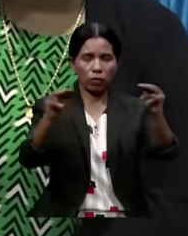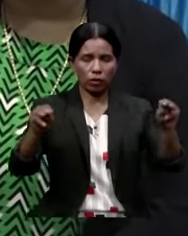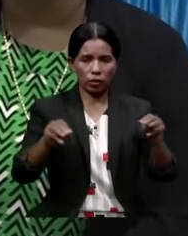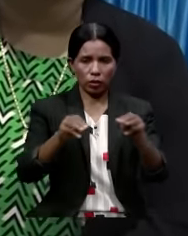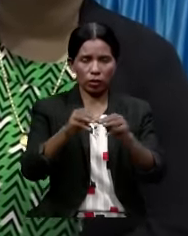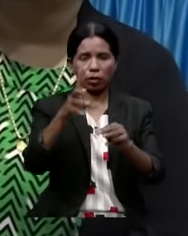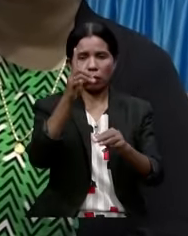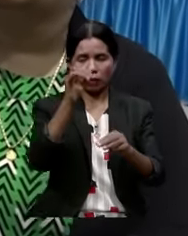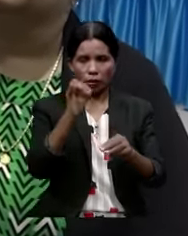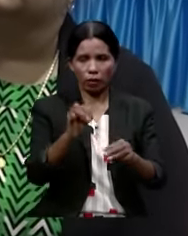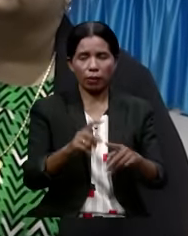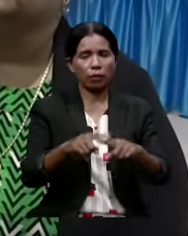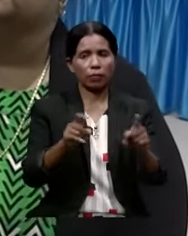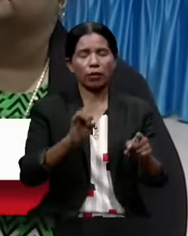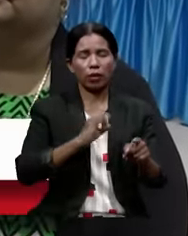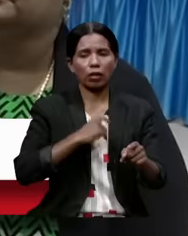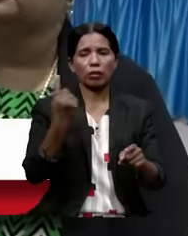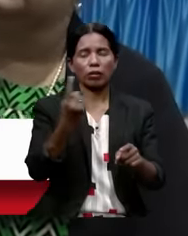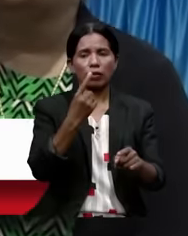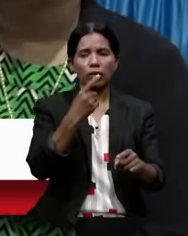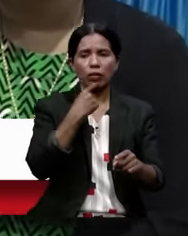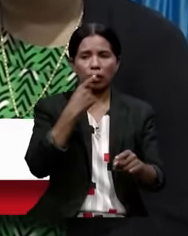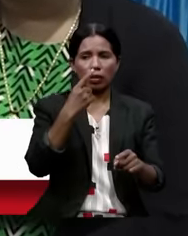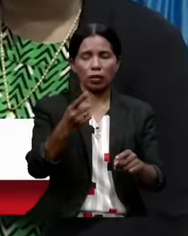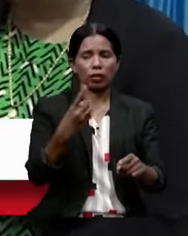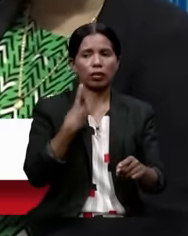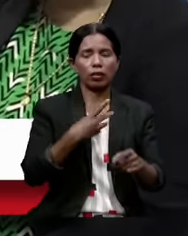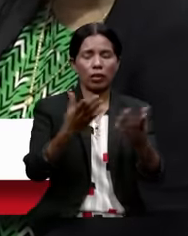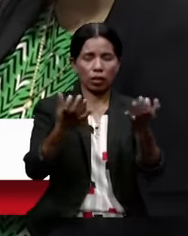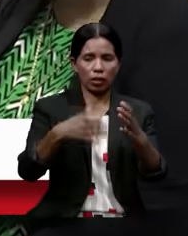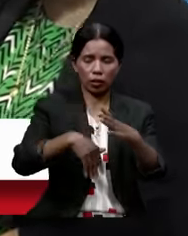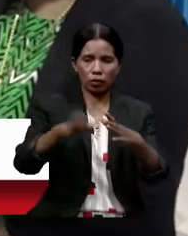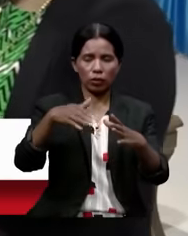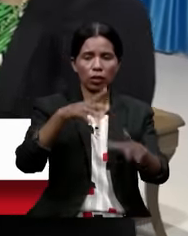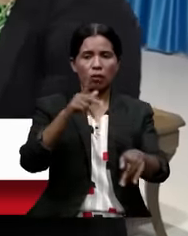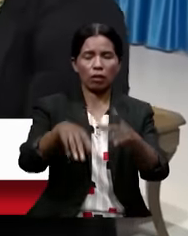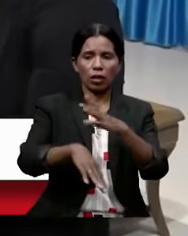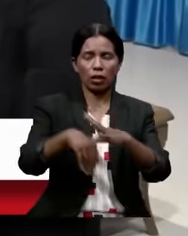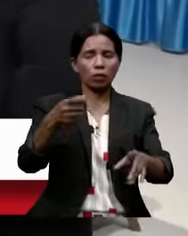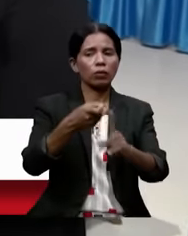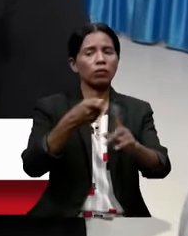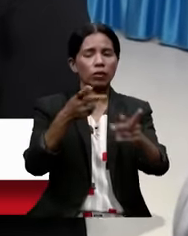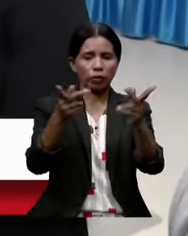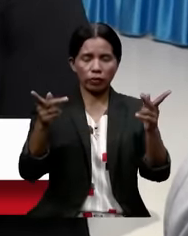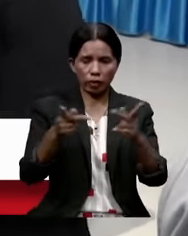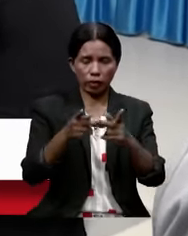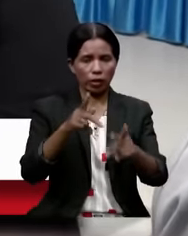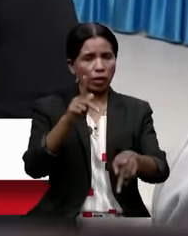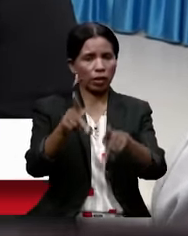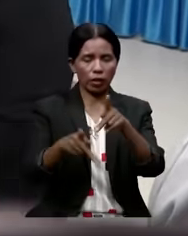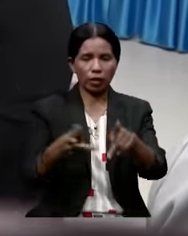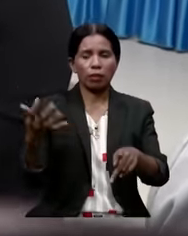dele, mas be hao sempre atento. O alitacara que duni é masai, você fatira. E non ave